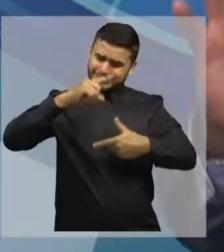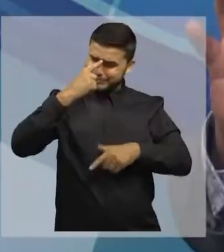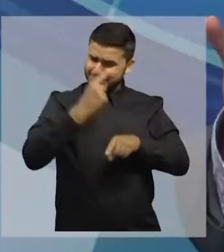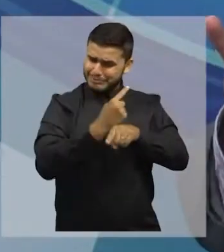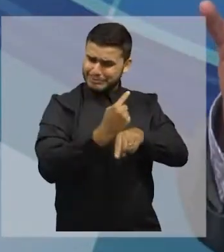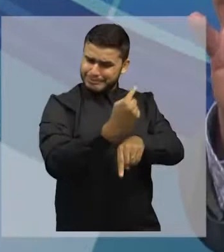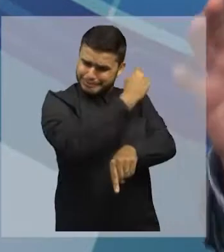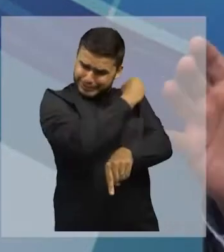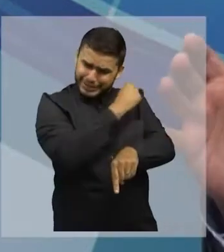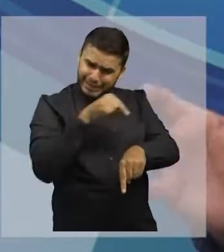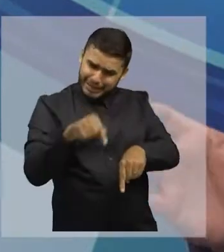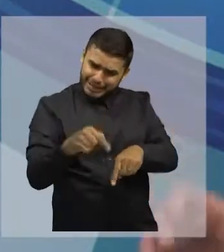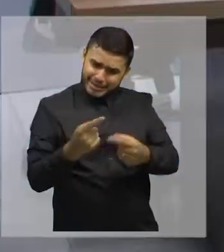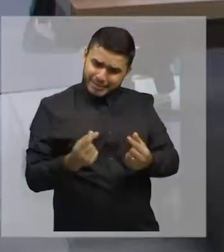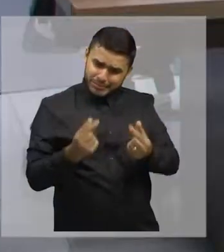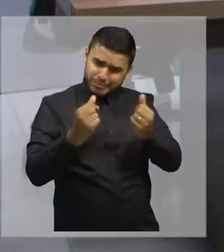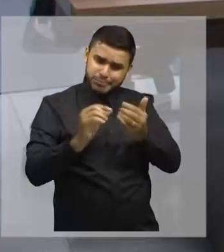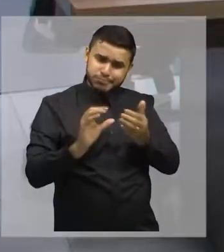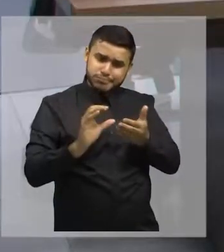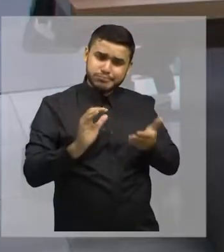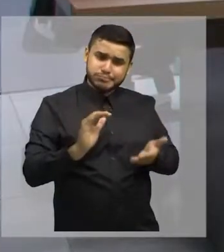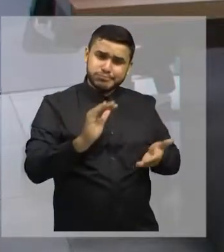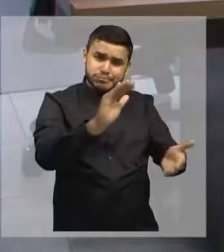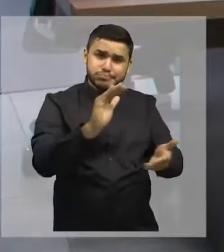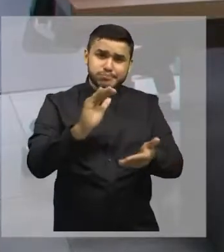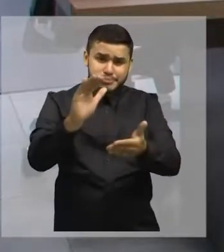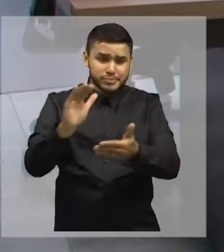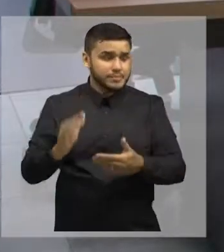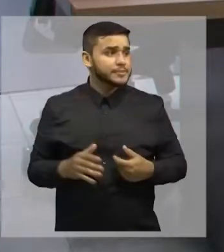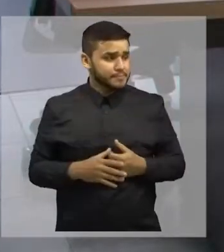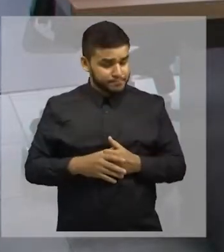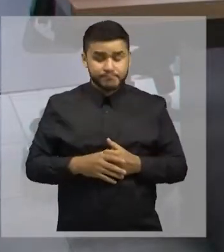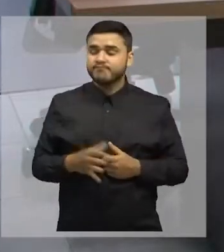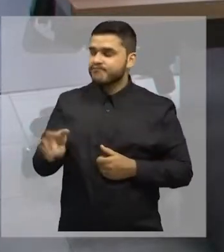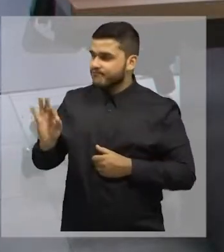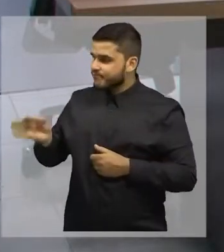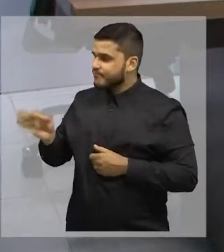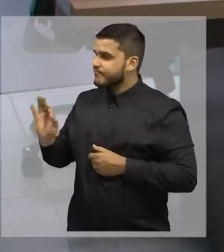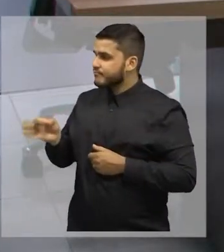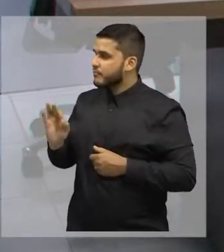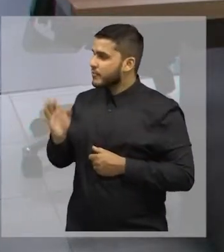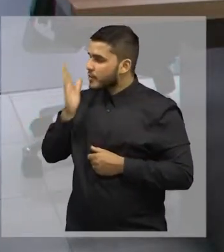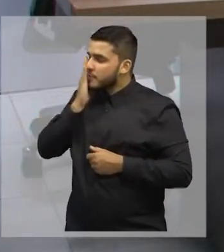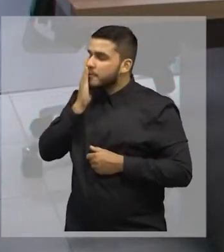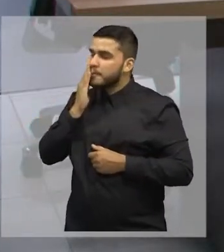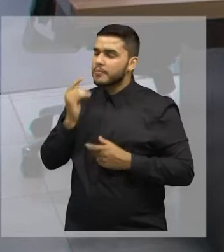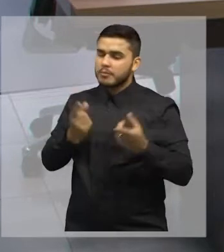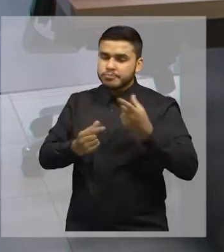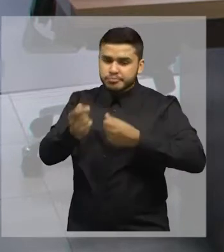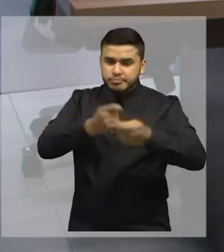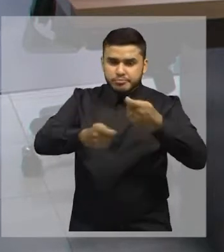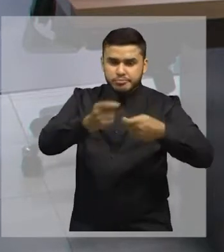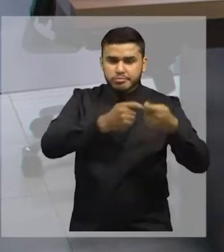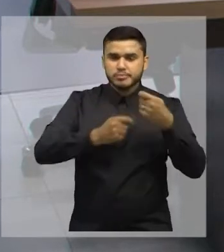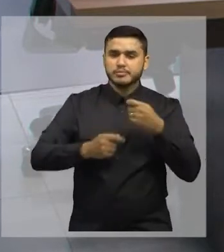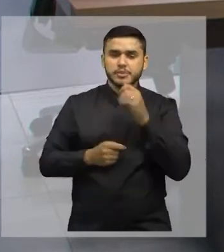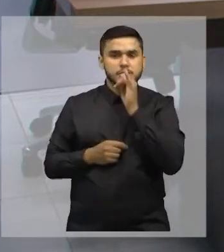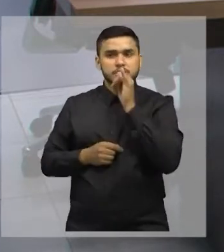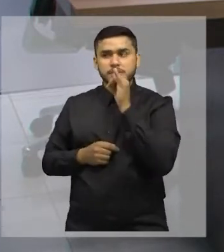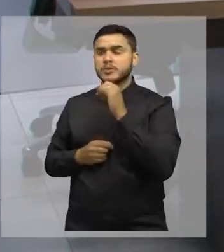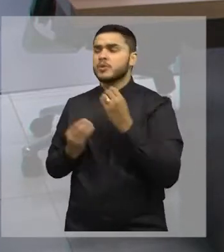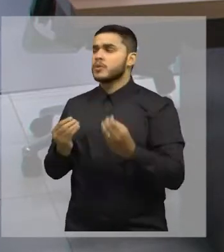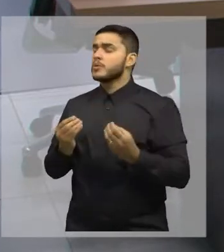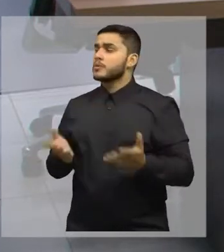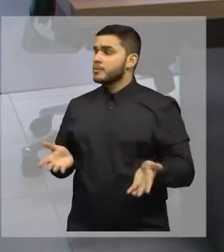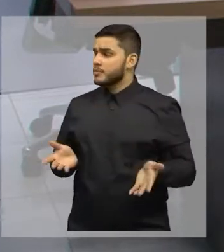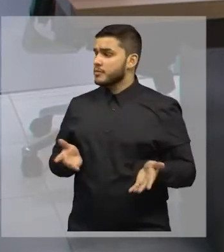carro-chefe total. O último trimestre, o déficit na balança comercial verificou. Teve recentemente a saída recorde